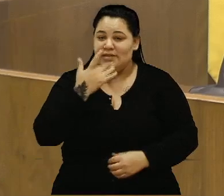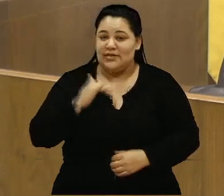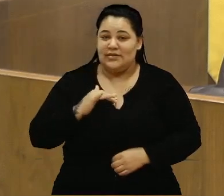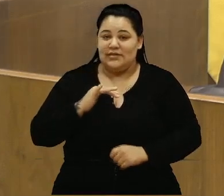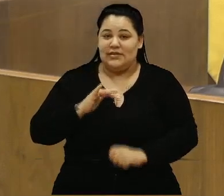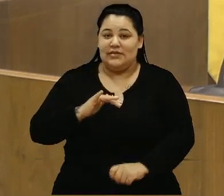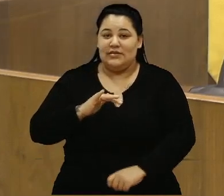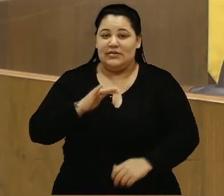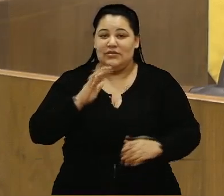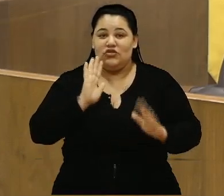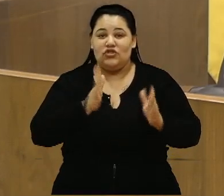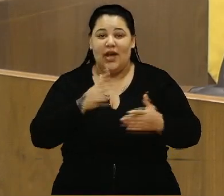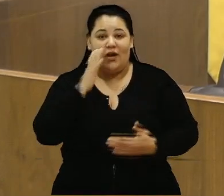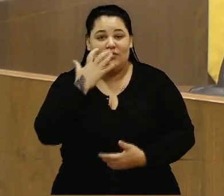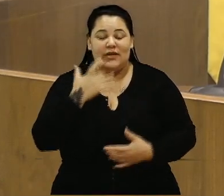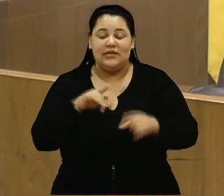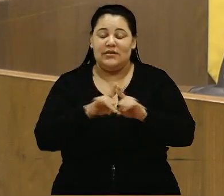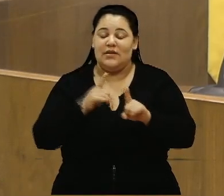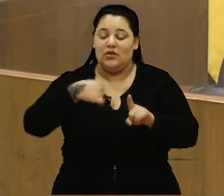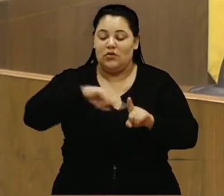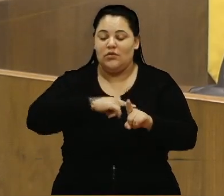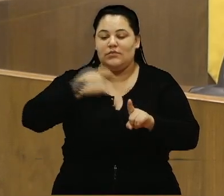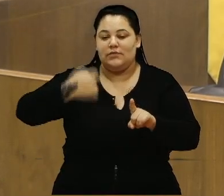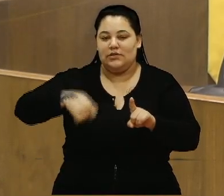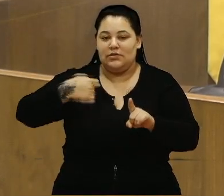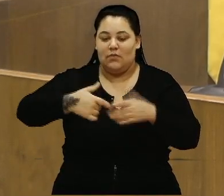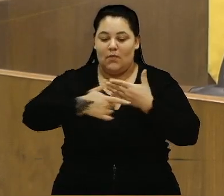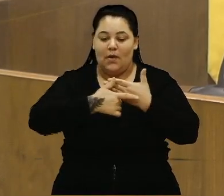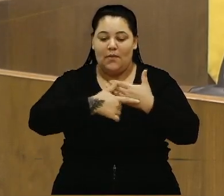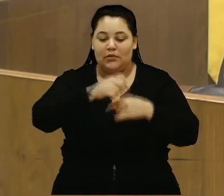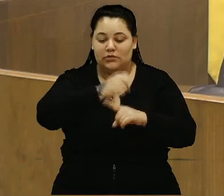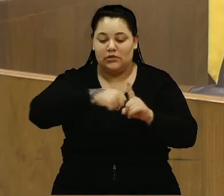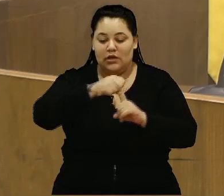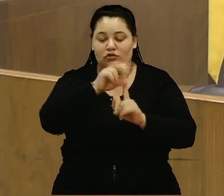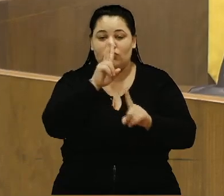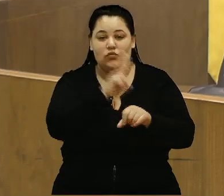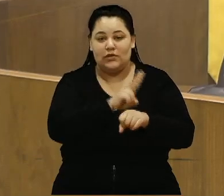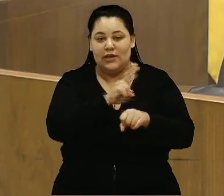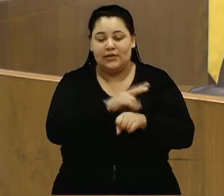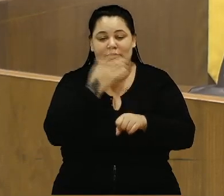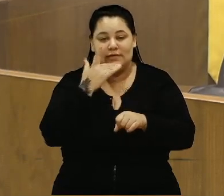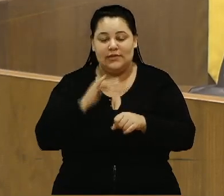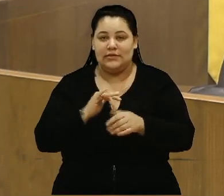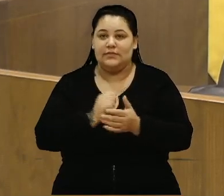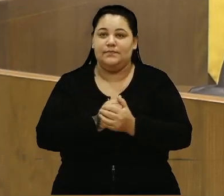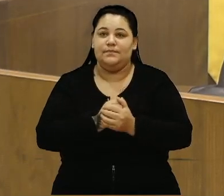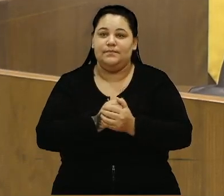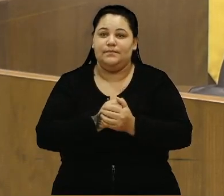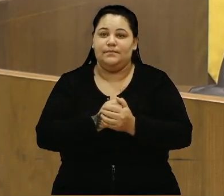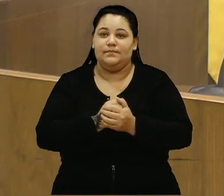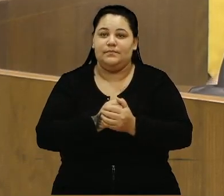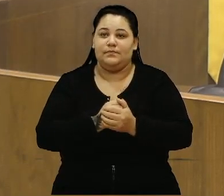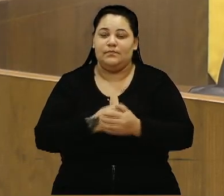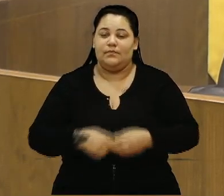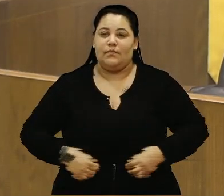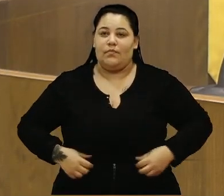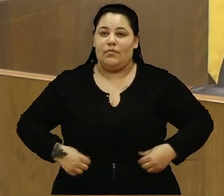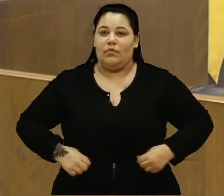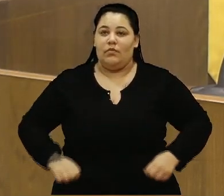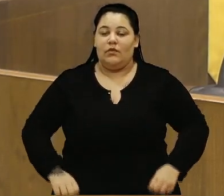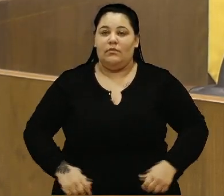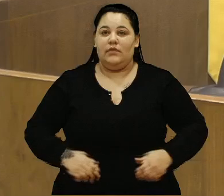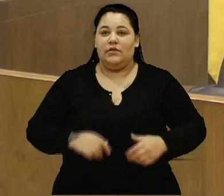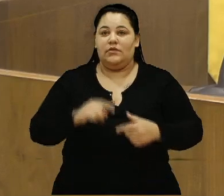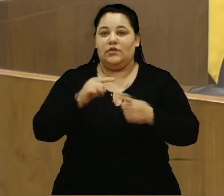passado. E nós precisamos, enquanto sociedade, proteger as nossas crianças cada vez mais. Eu gostaria de falar sobre outros 2